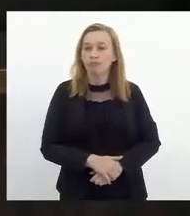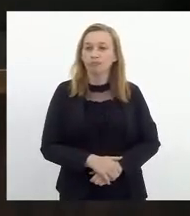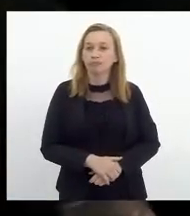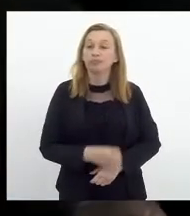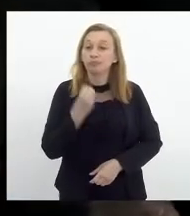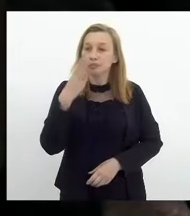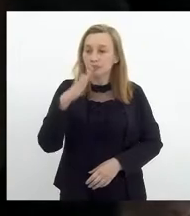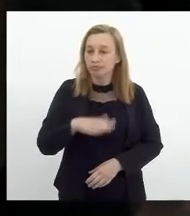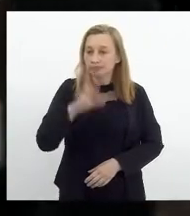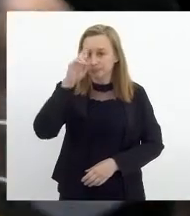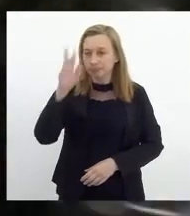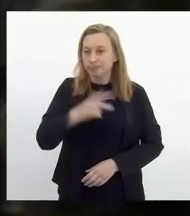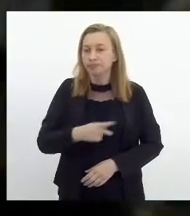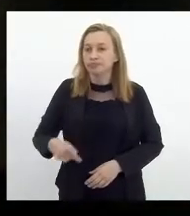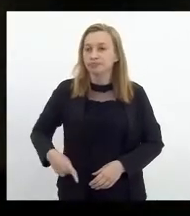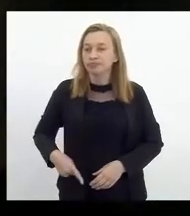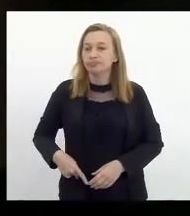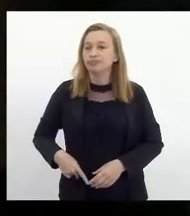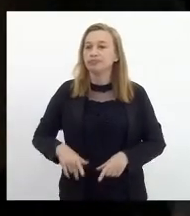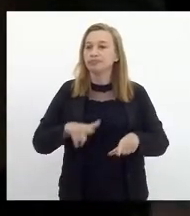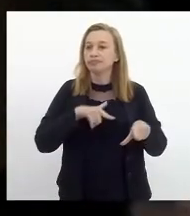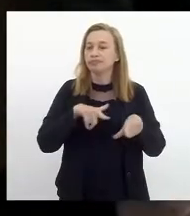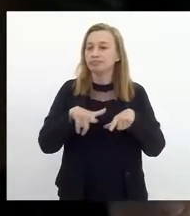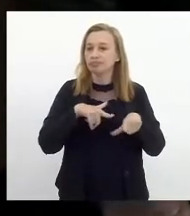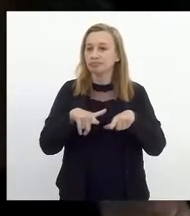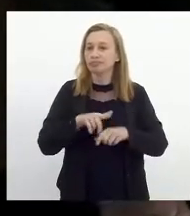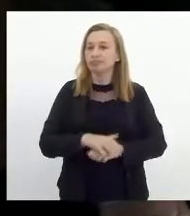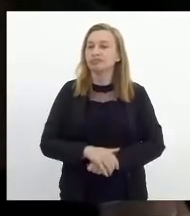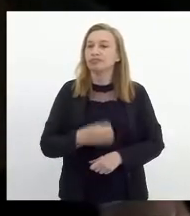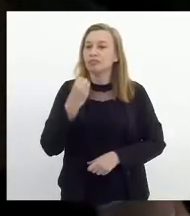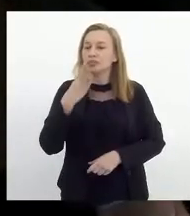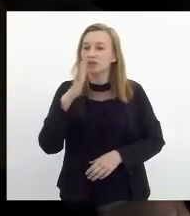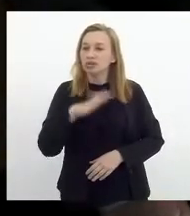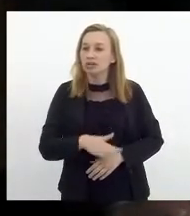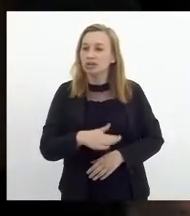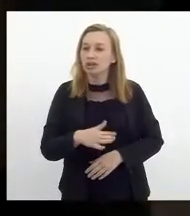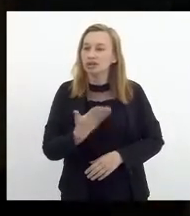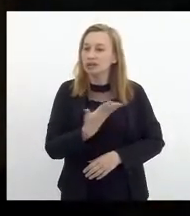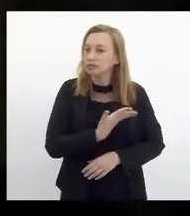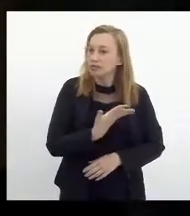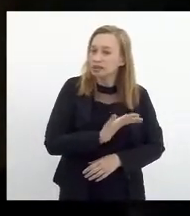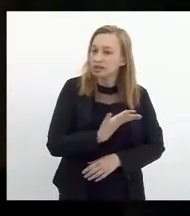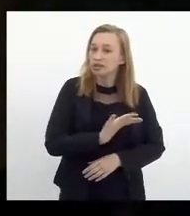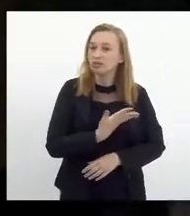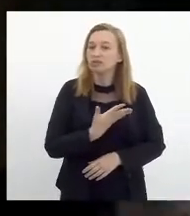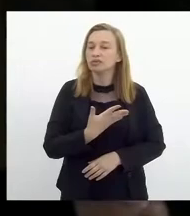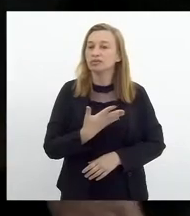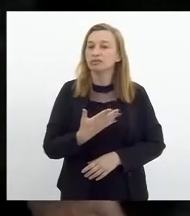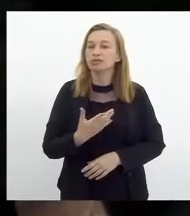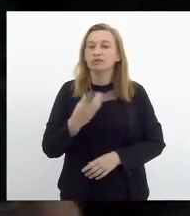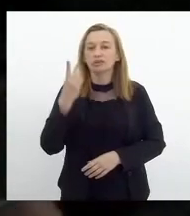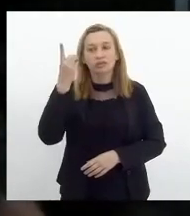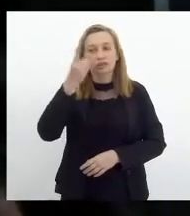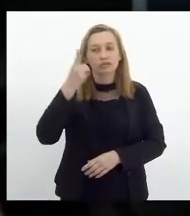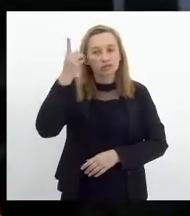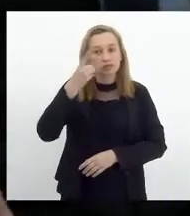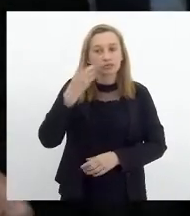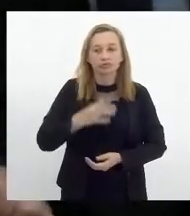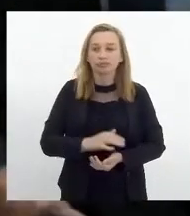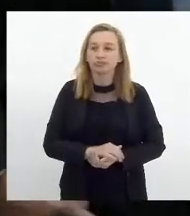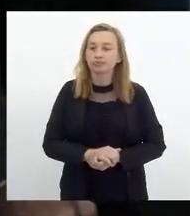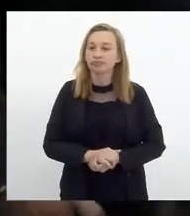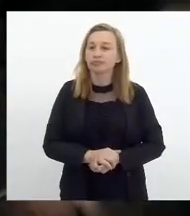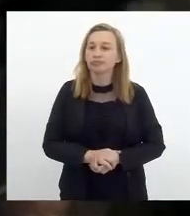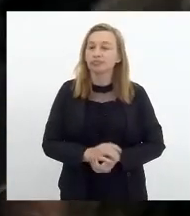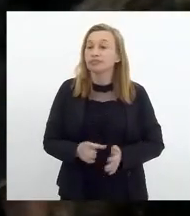Boa tarde, presidente, está em exercício. Boa tarde, nobres colegas parlamentares. Eu